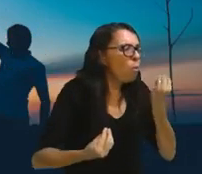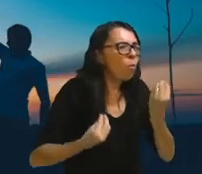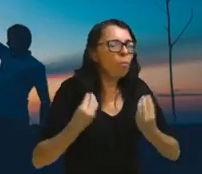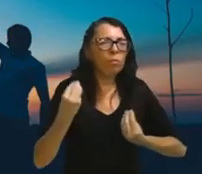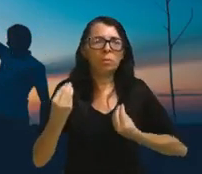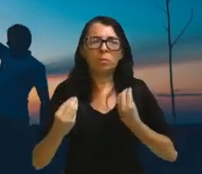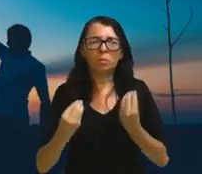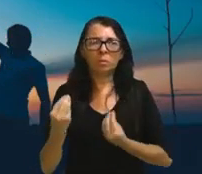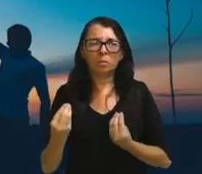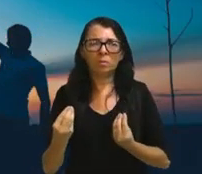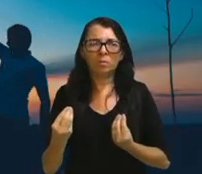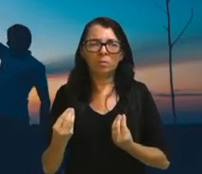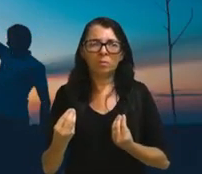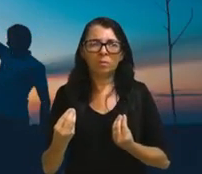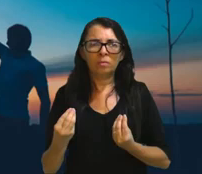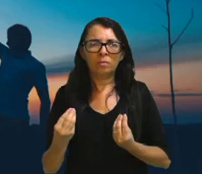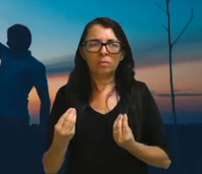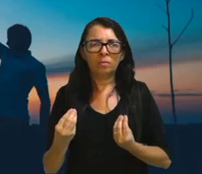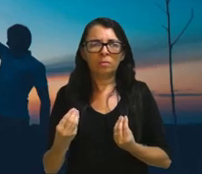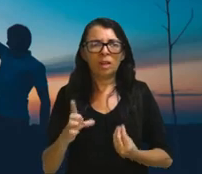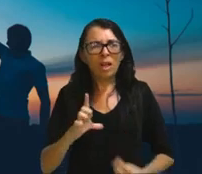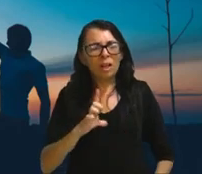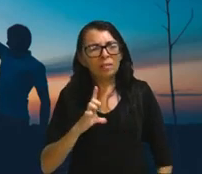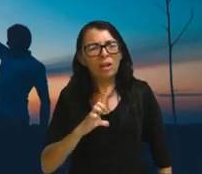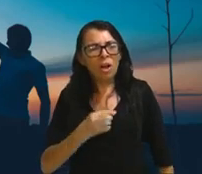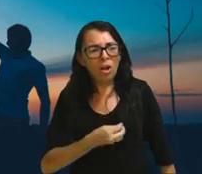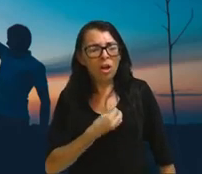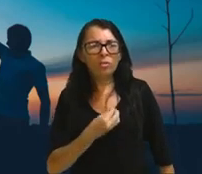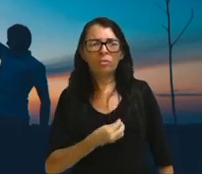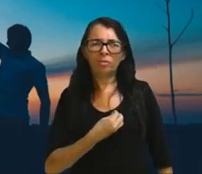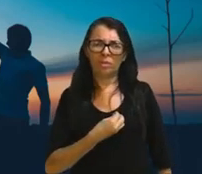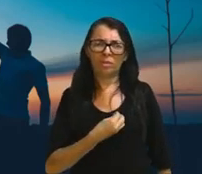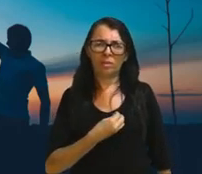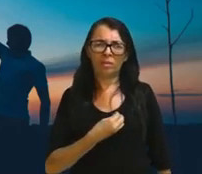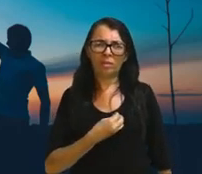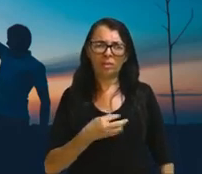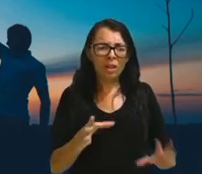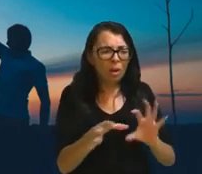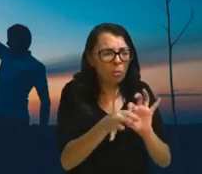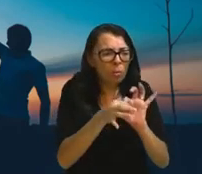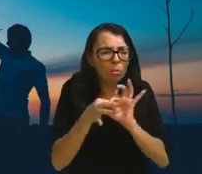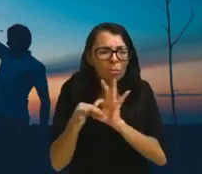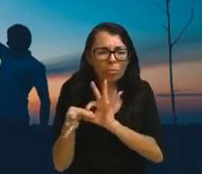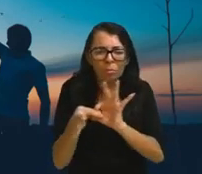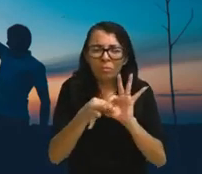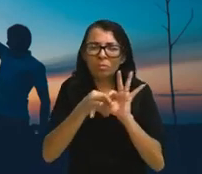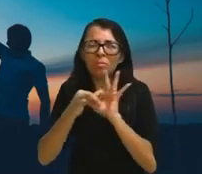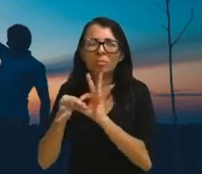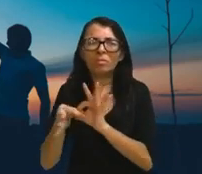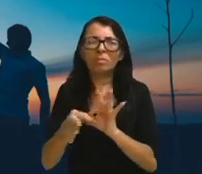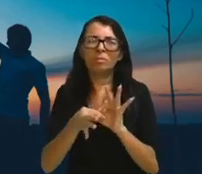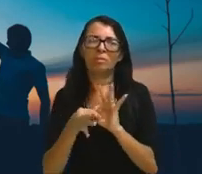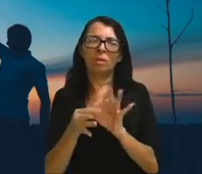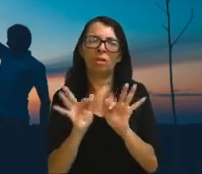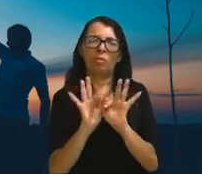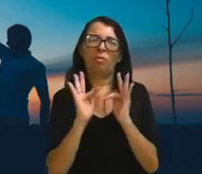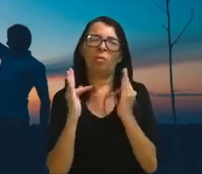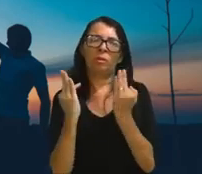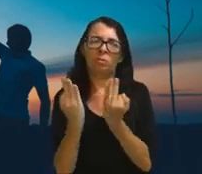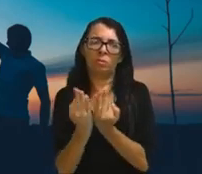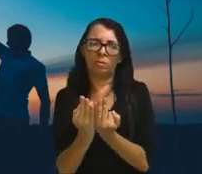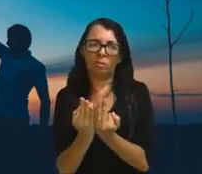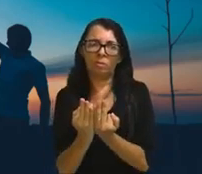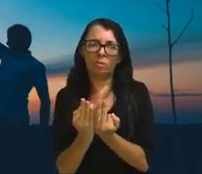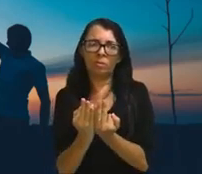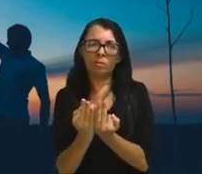Não é fácil. Se torna fácil quando Deus está. Quando Deus é o construtor. Porque